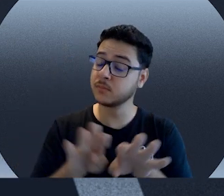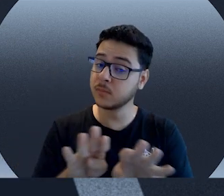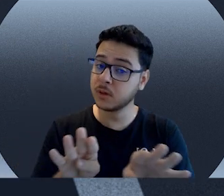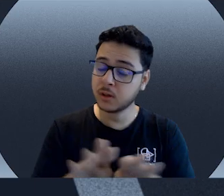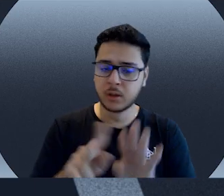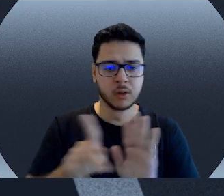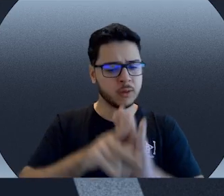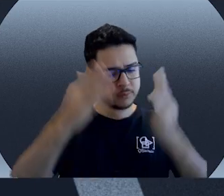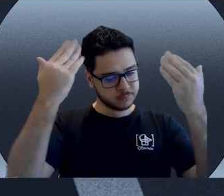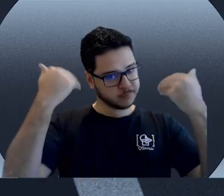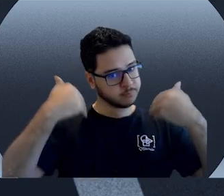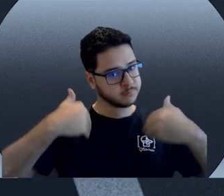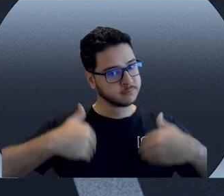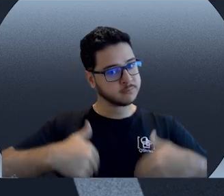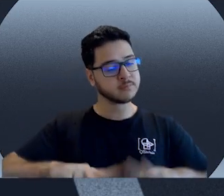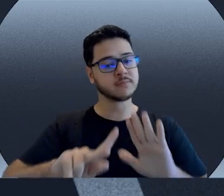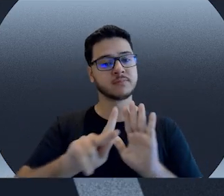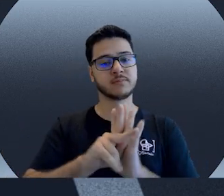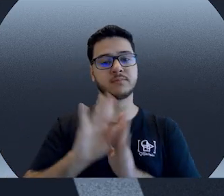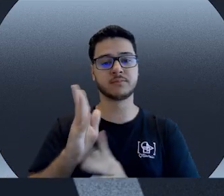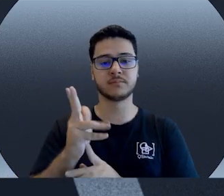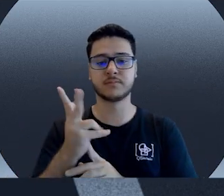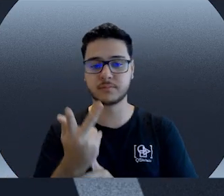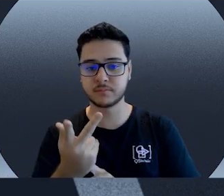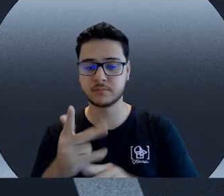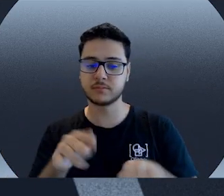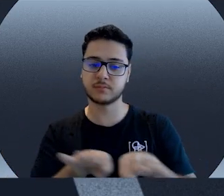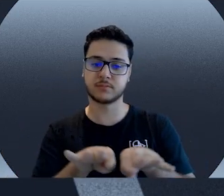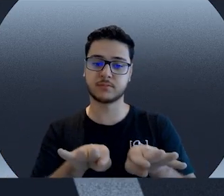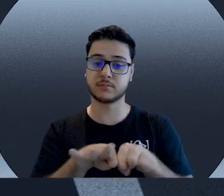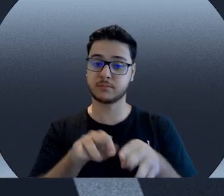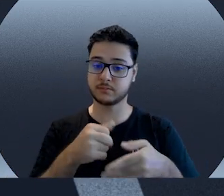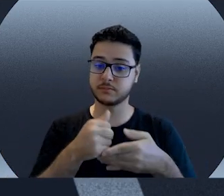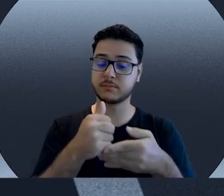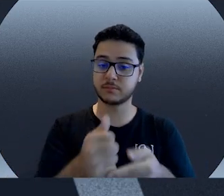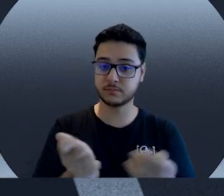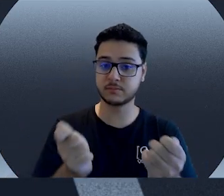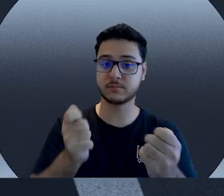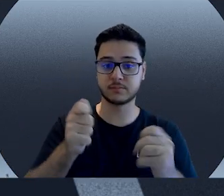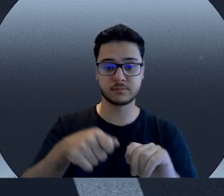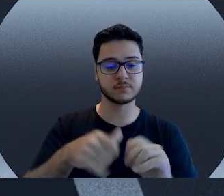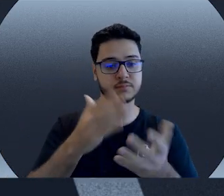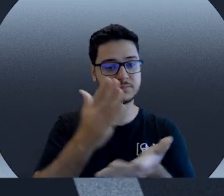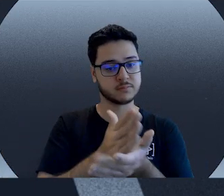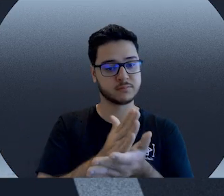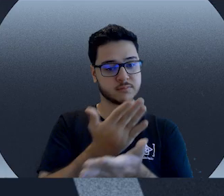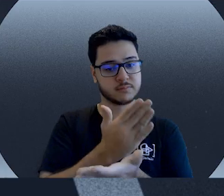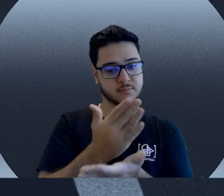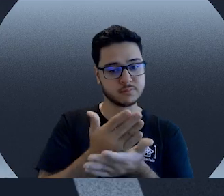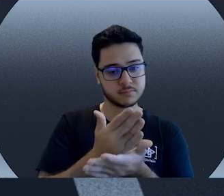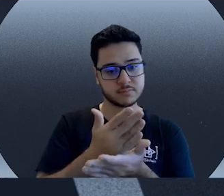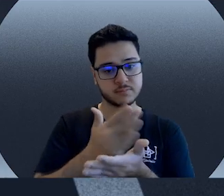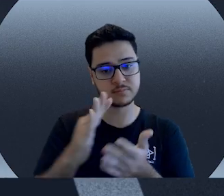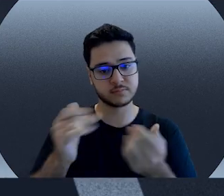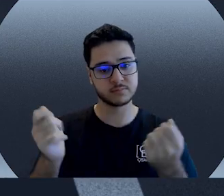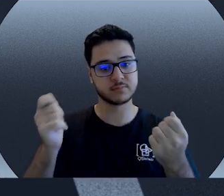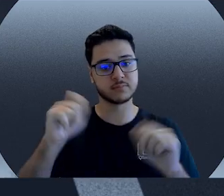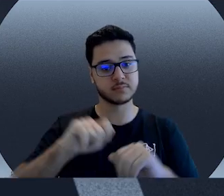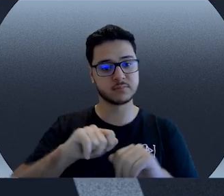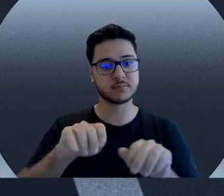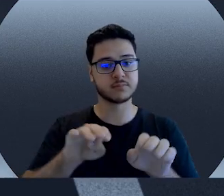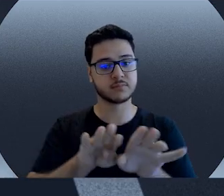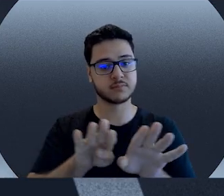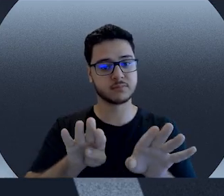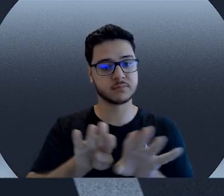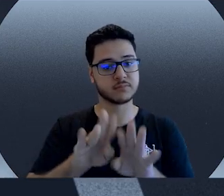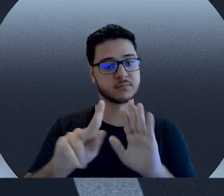O corpo como arte e o próprio corpo como suporte também é um marcador desse divisor de movimentos. E a